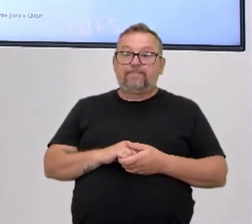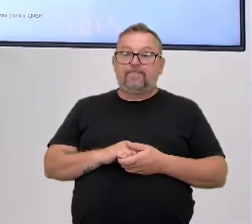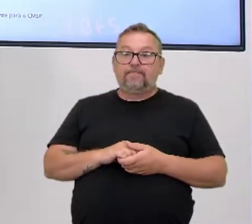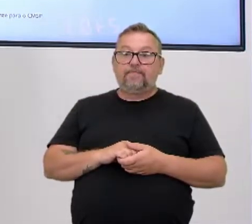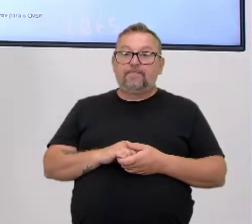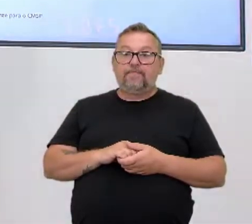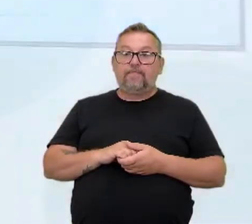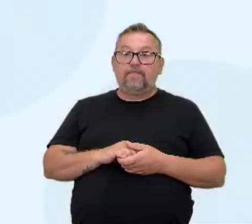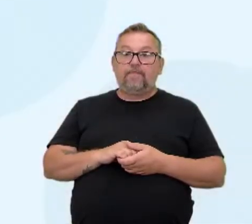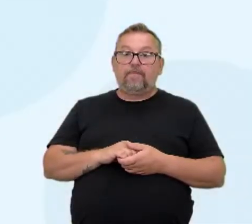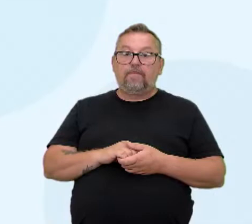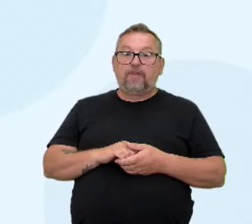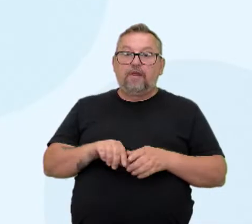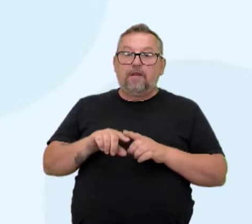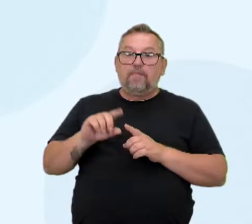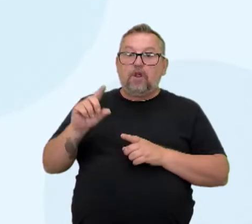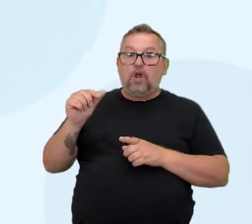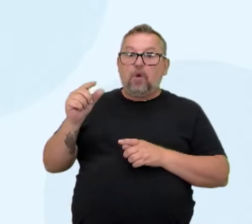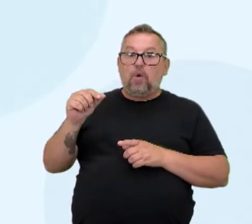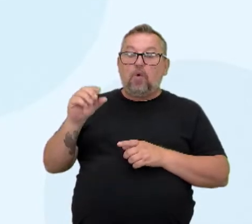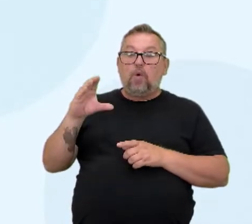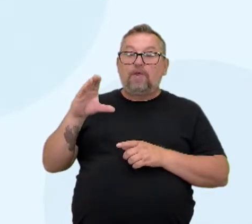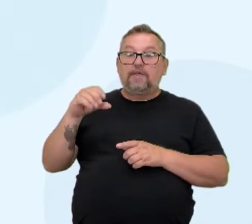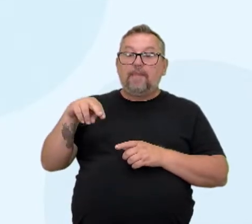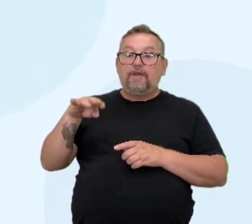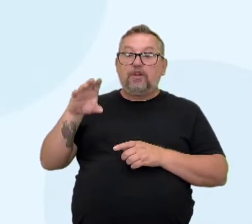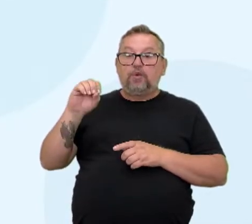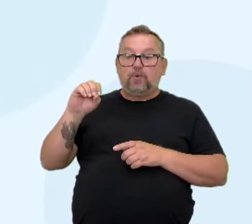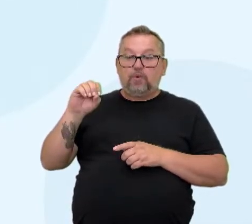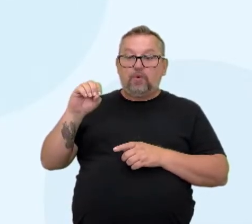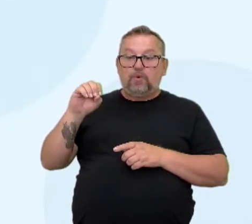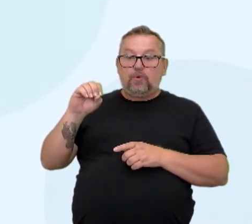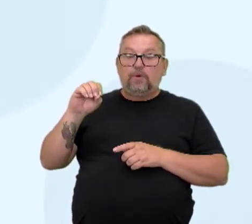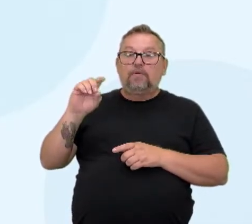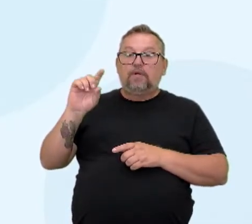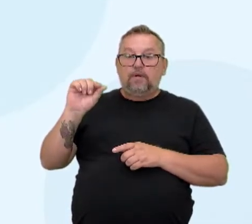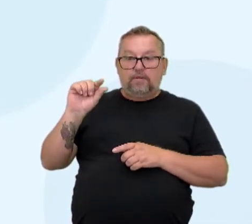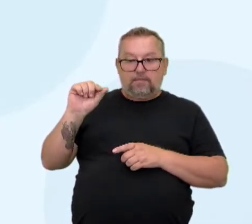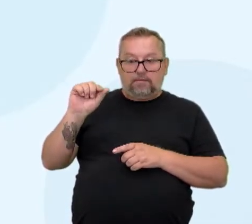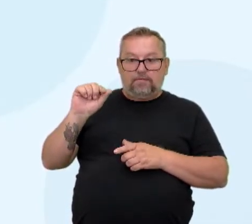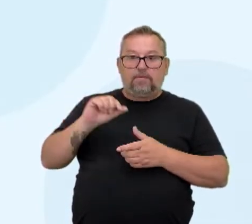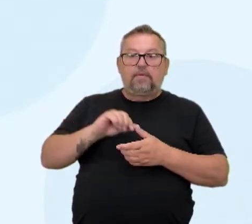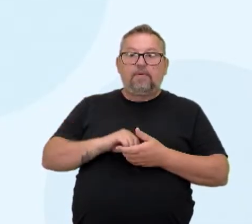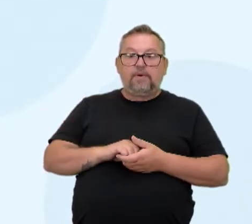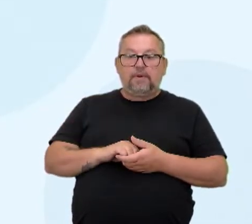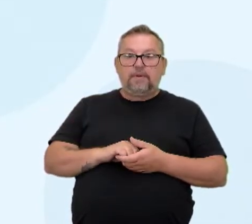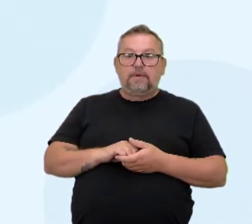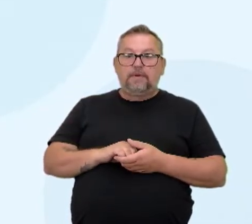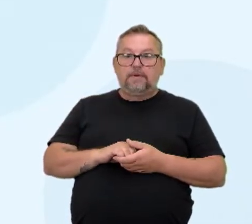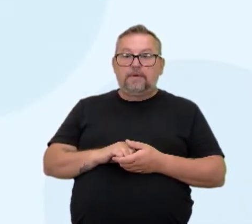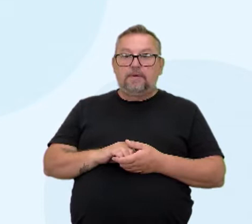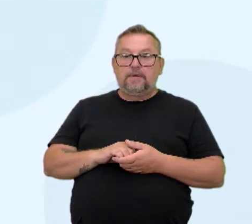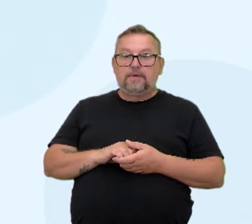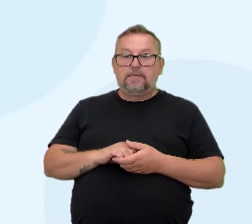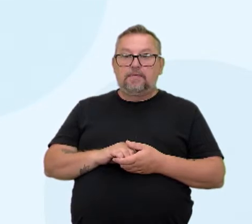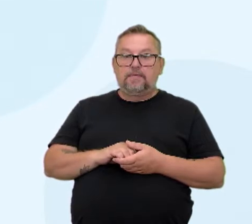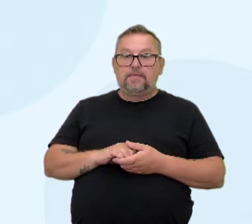e orçamento financeiro. Nós vamos orçar orçamento